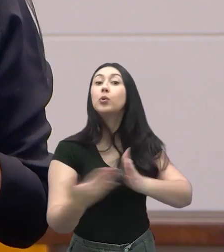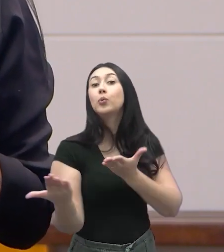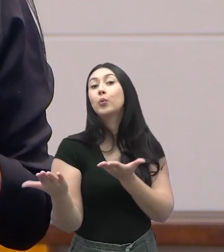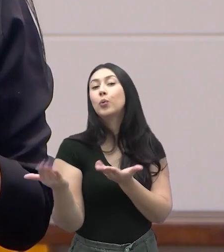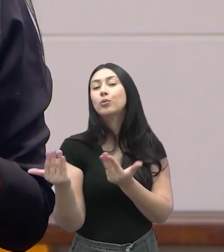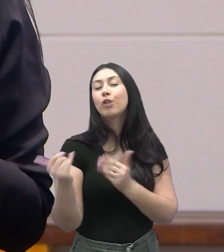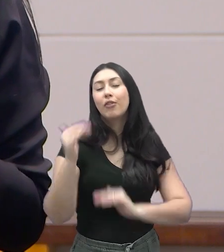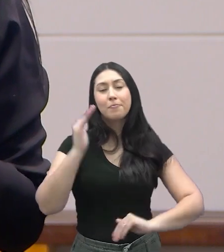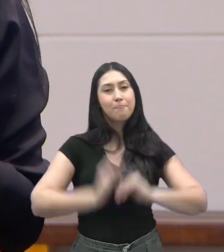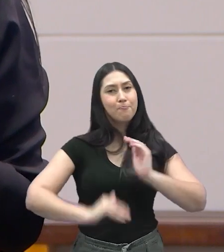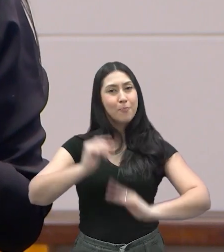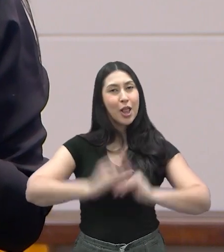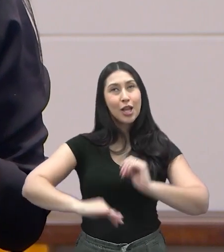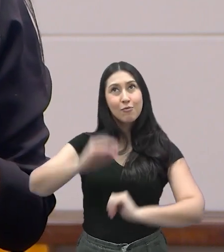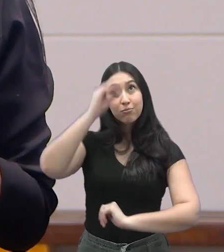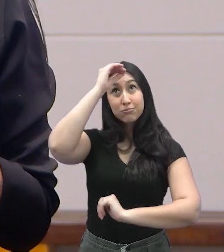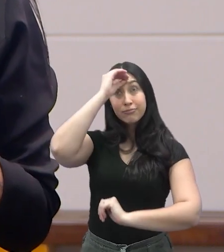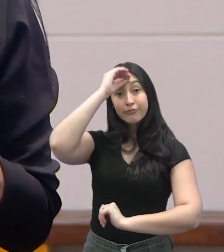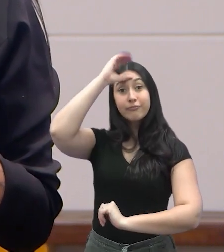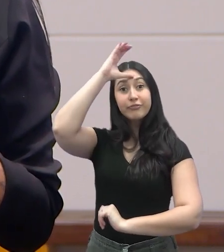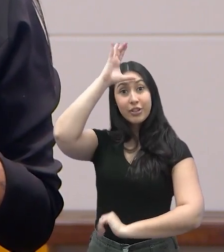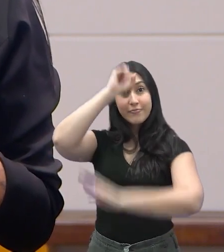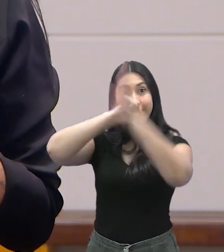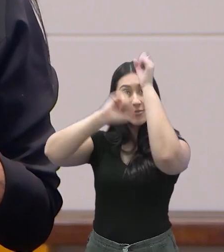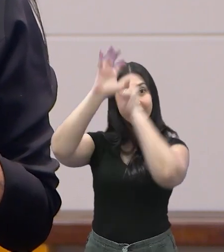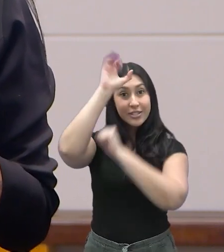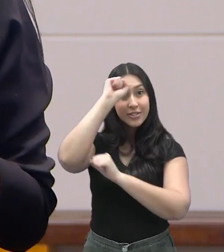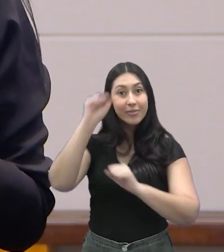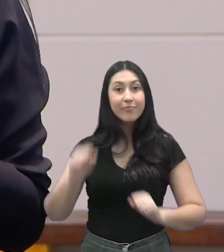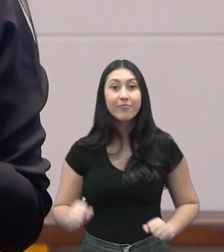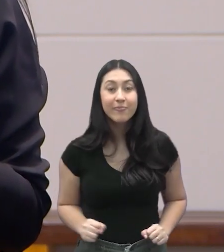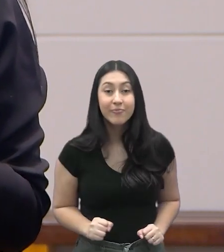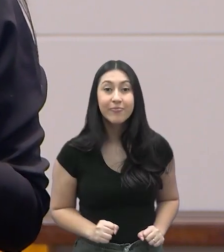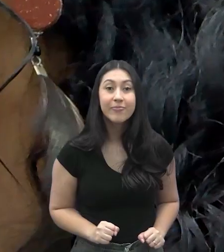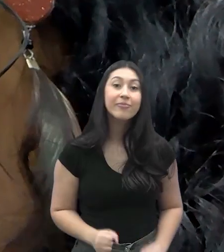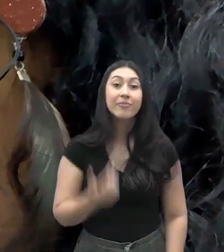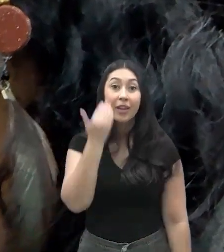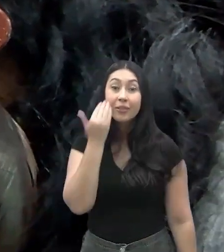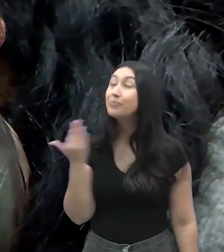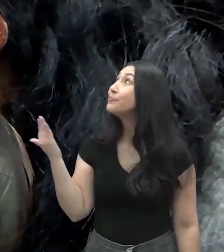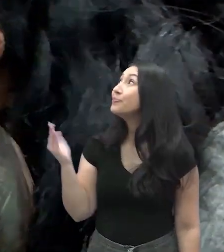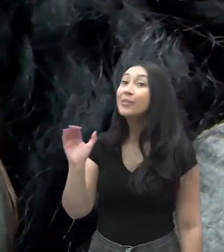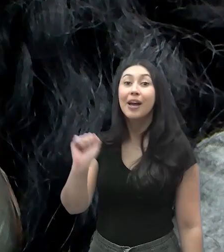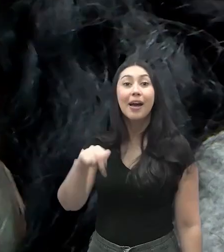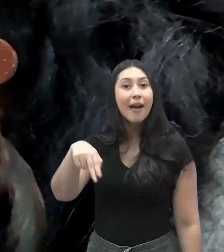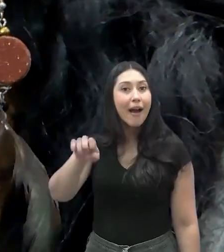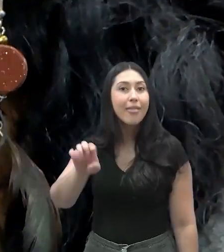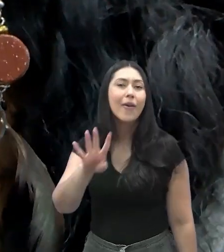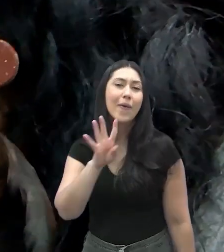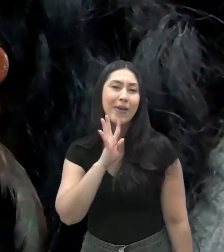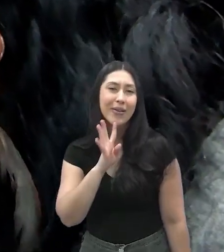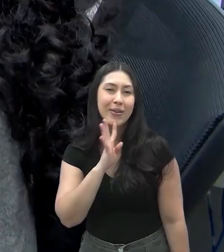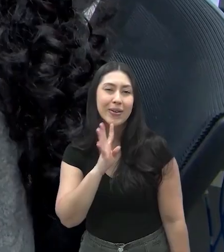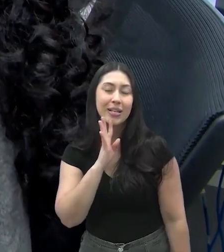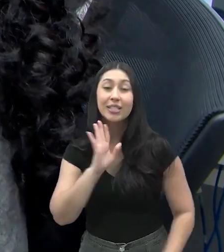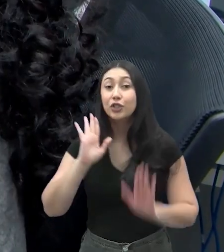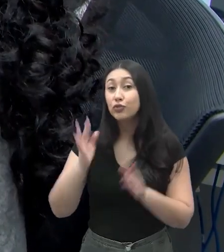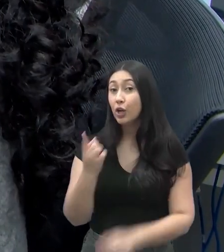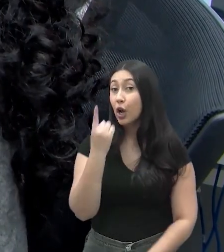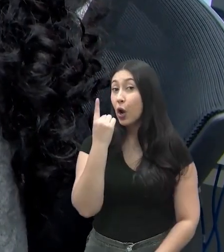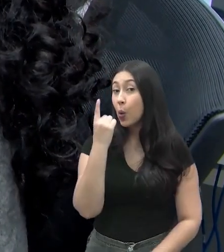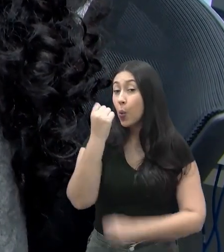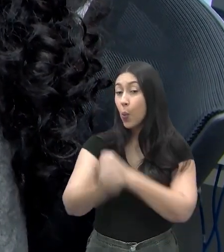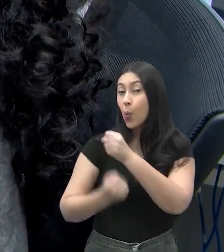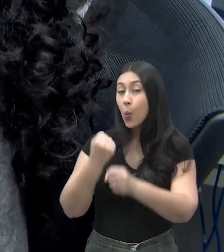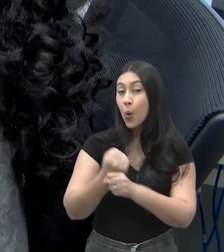os jovens a colocar em prática os conhecimentos adquiridos em sala de aula. A Anne conhece bem essa rotina. Há 1 ano e